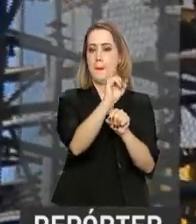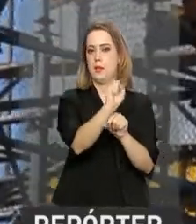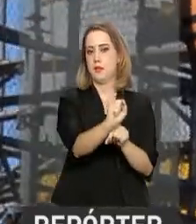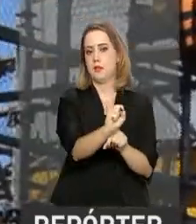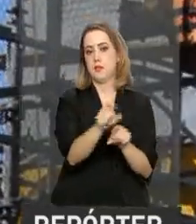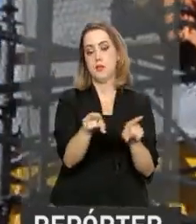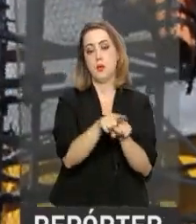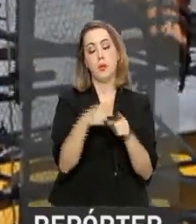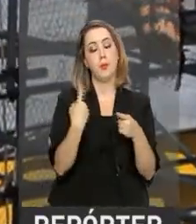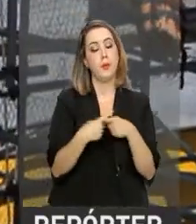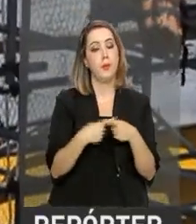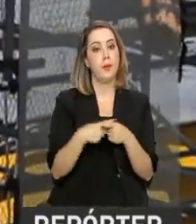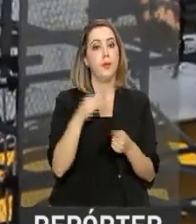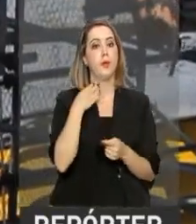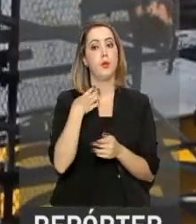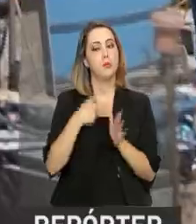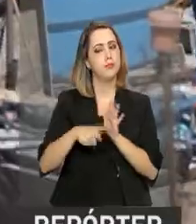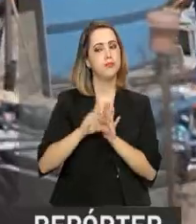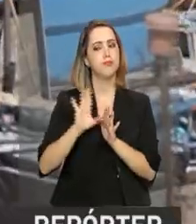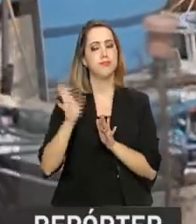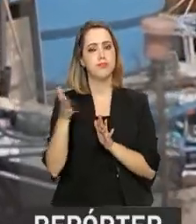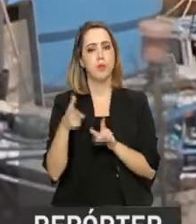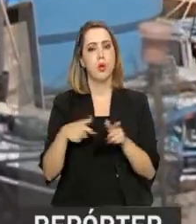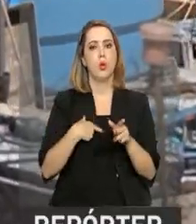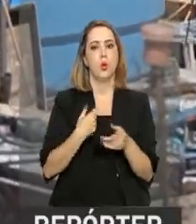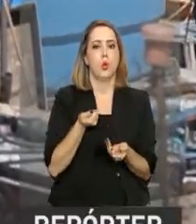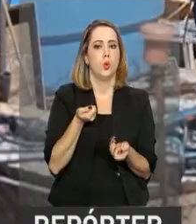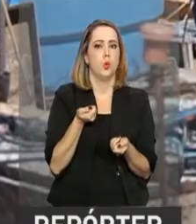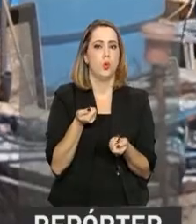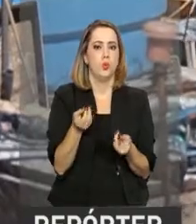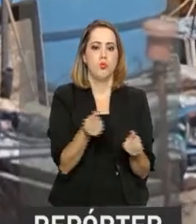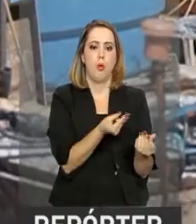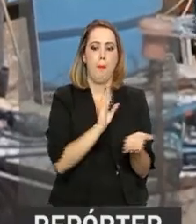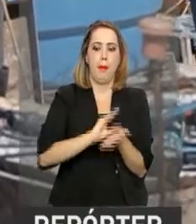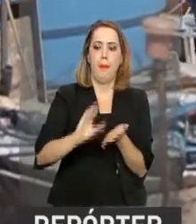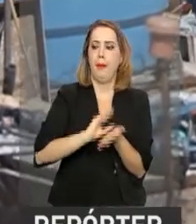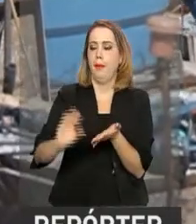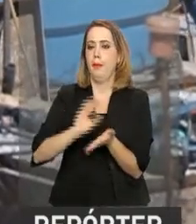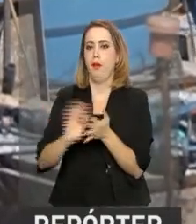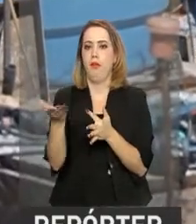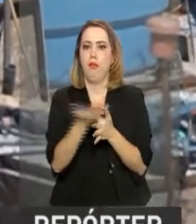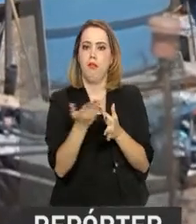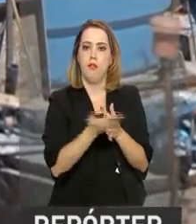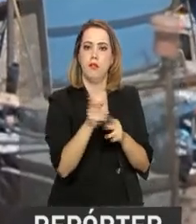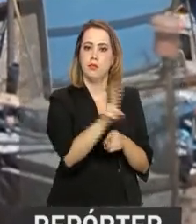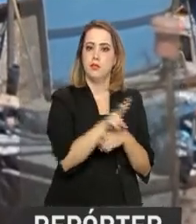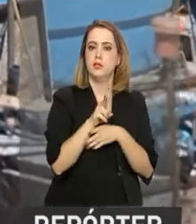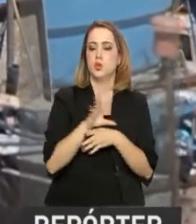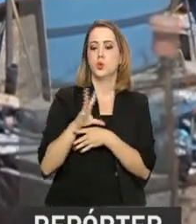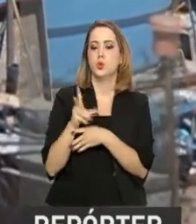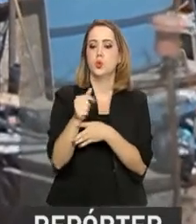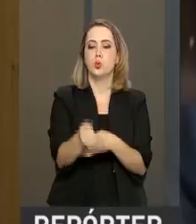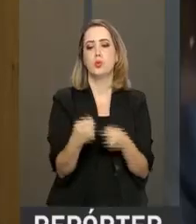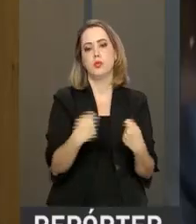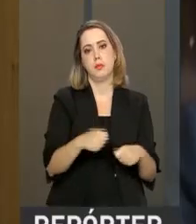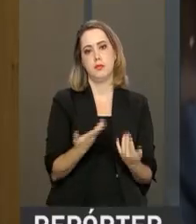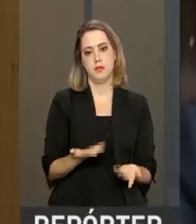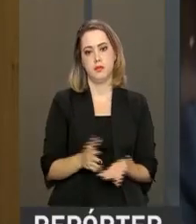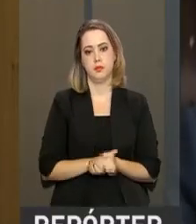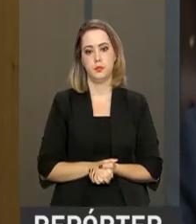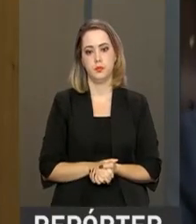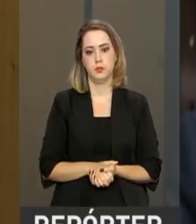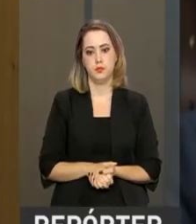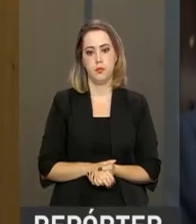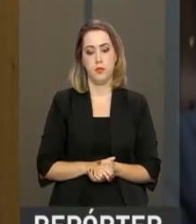atuais como por exemplo o banco mundial não conseguem financiar tudo que é necessário nos países em desenvolvimento há um